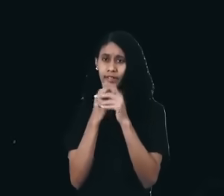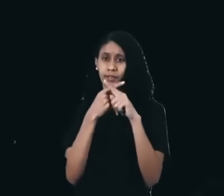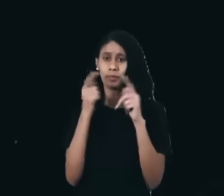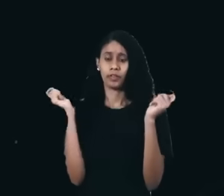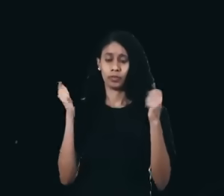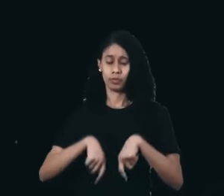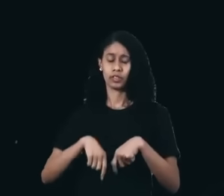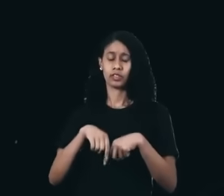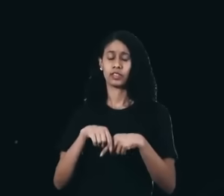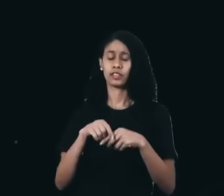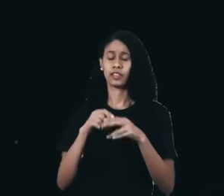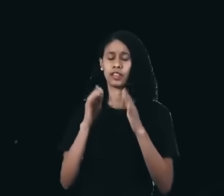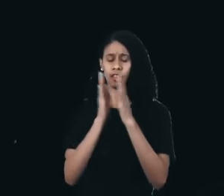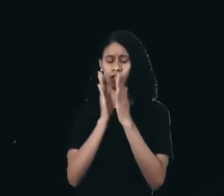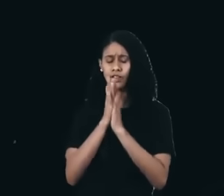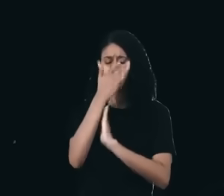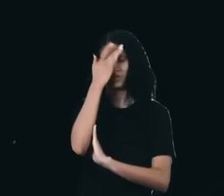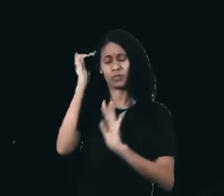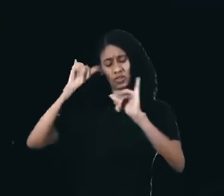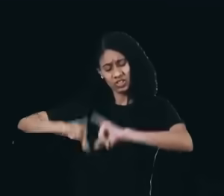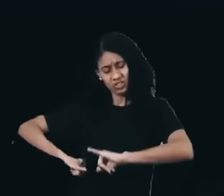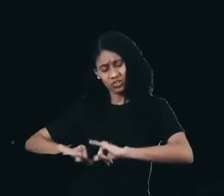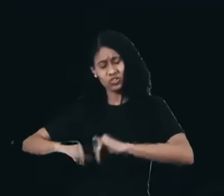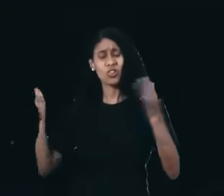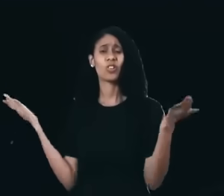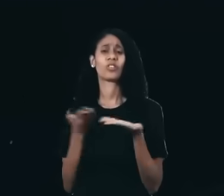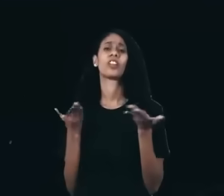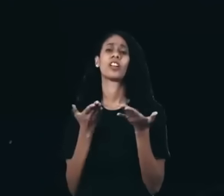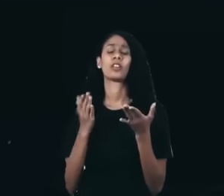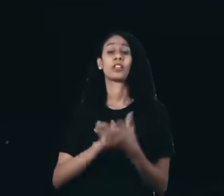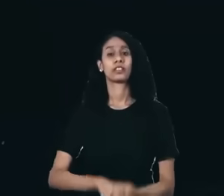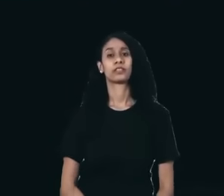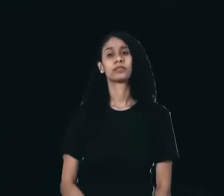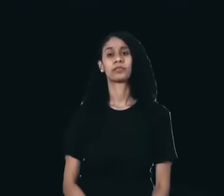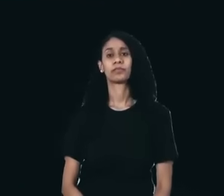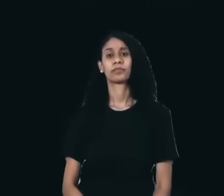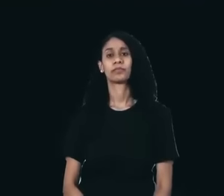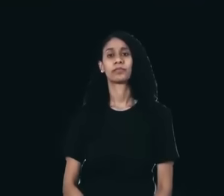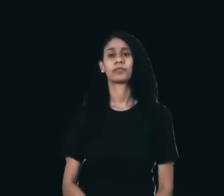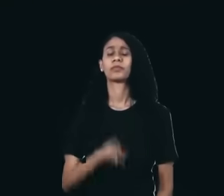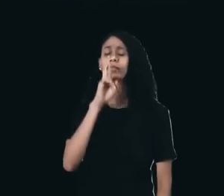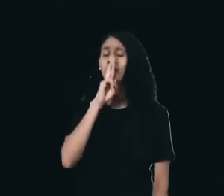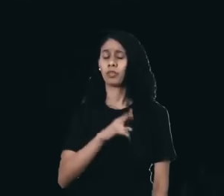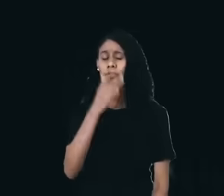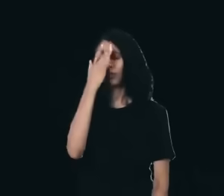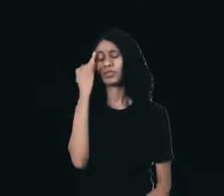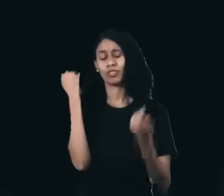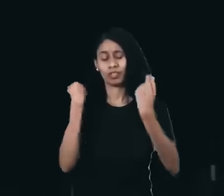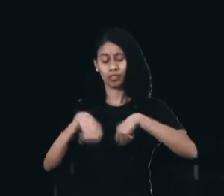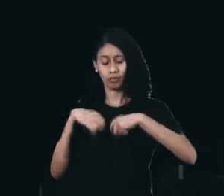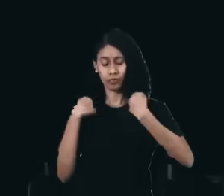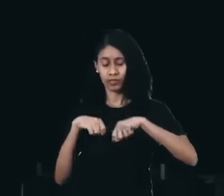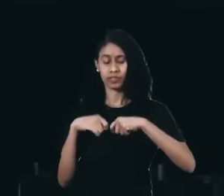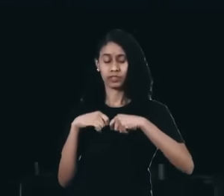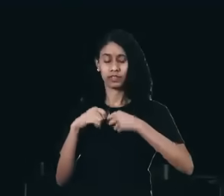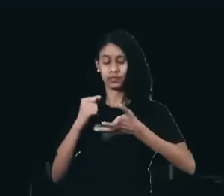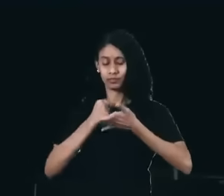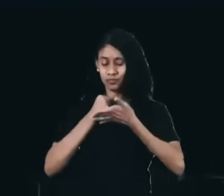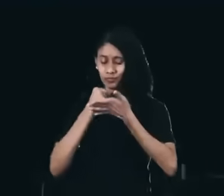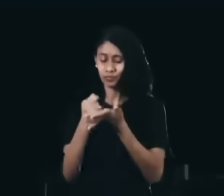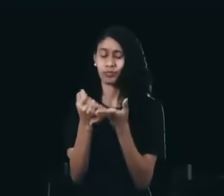da oração de alguém que está sofrendo. Você pode ser a resposta da oração de alguém que está precisando de um